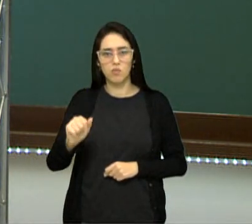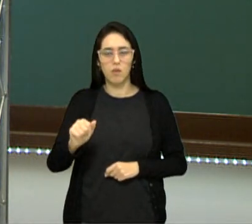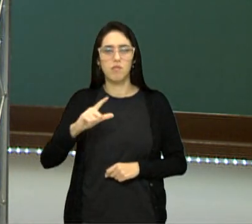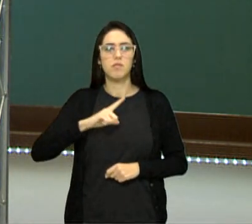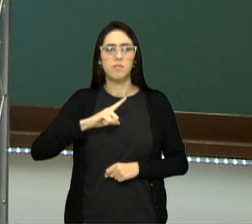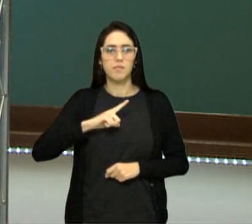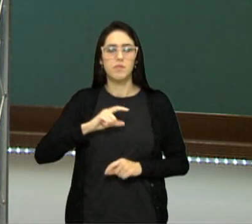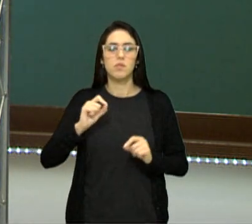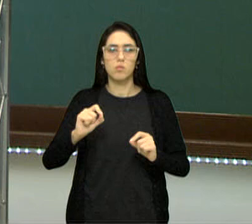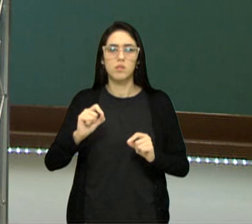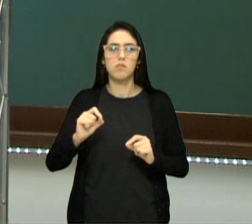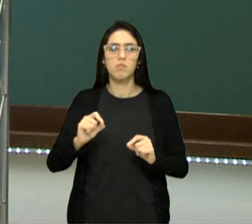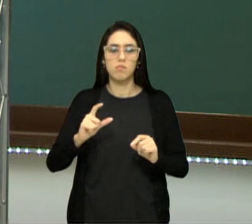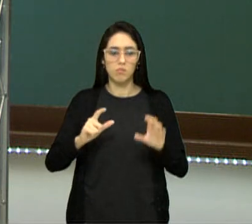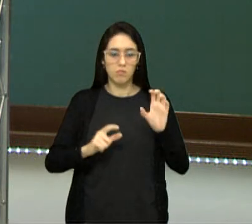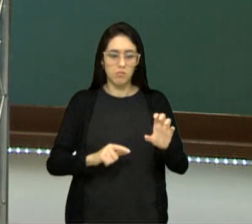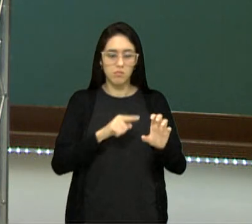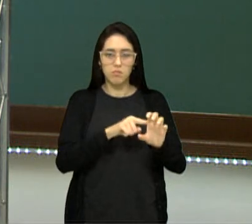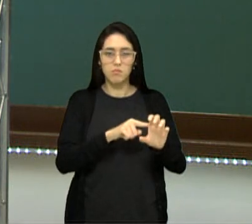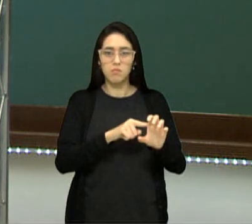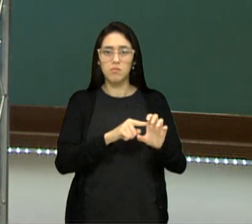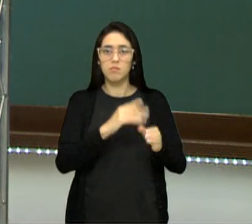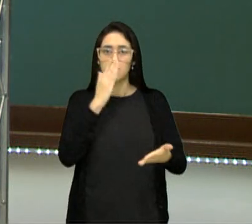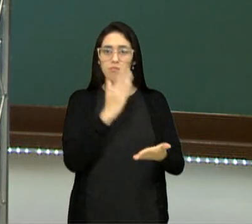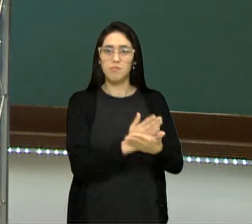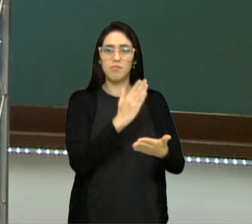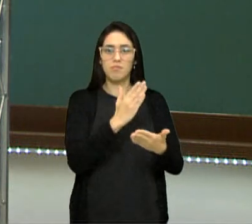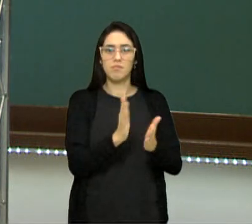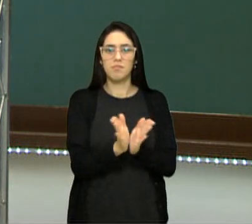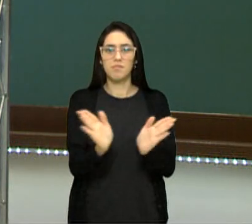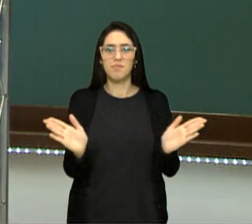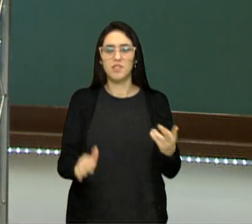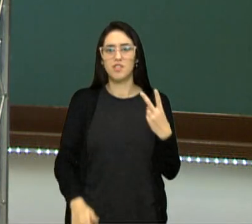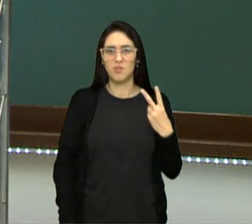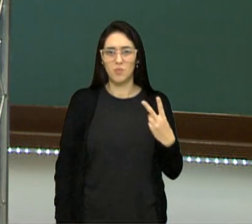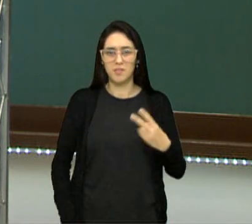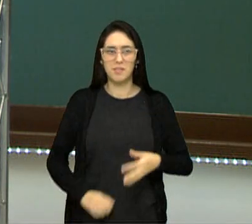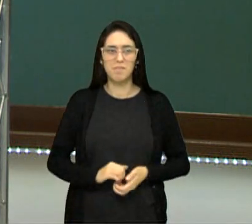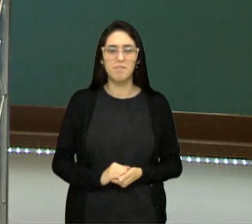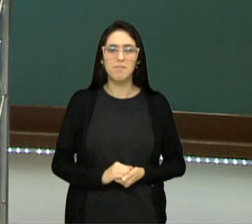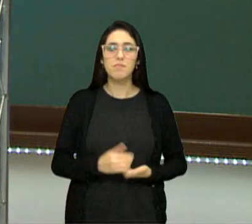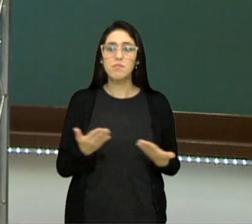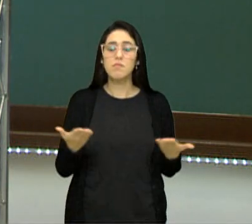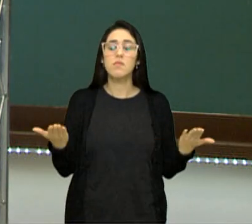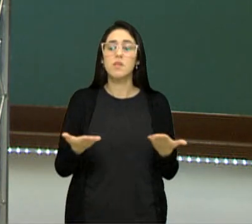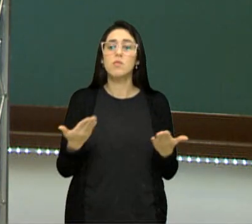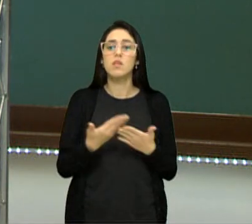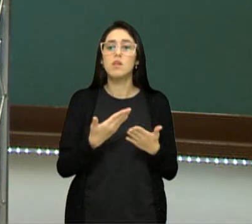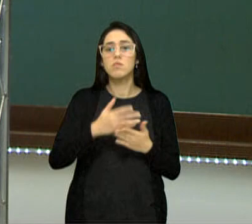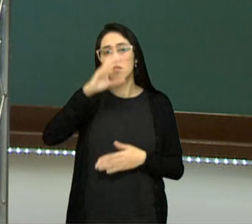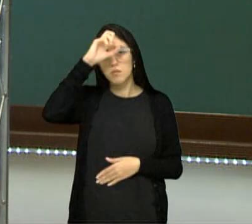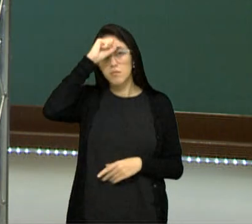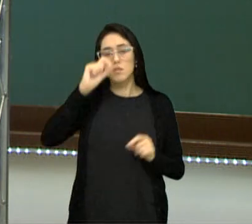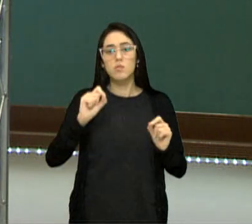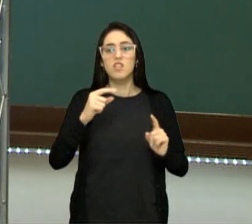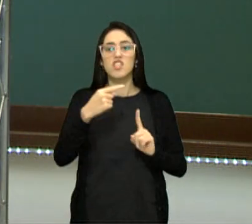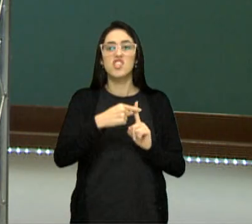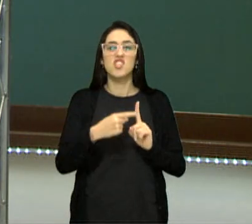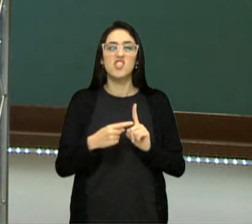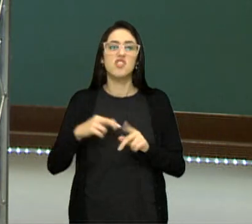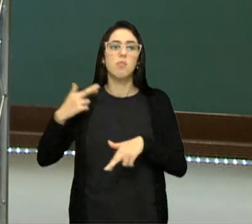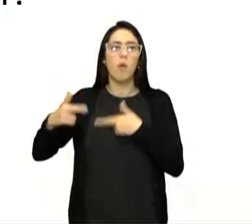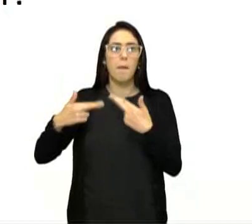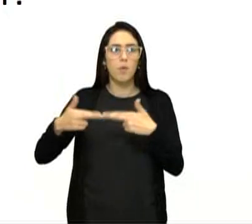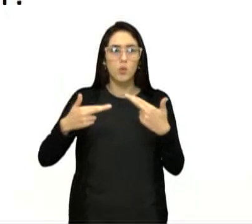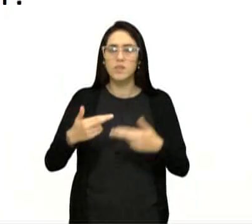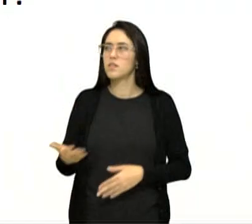o indivíduo é repartido em dois ali, né, em duas células novas ali. Muito bem, gente. Então, nessa aula nós conhecemos tipos de reprodução,